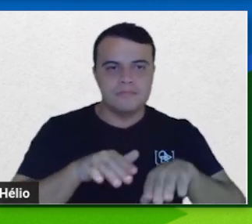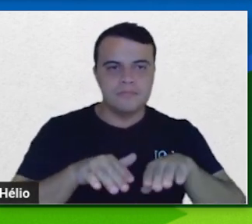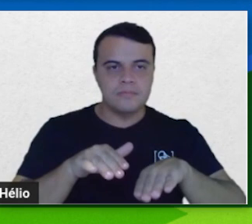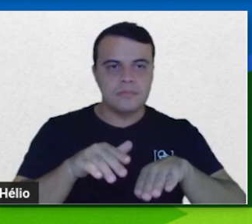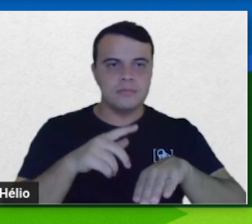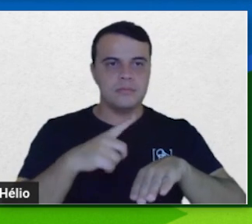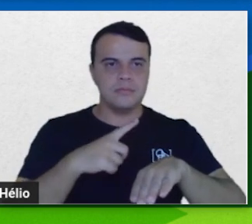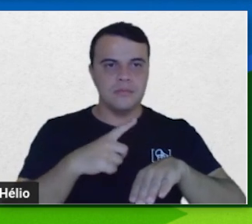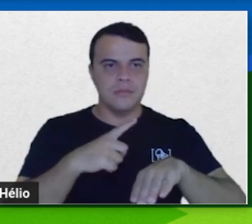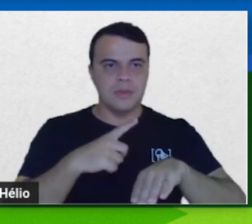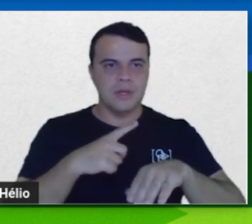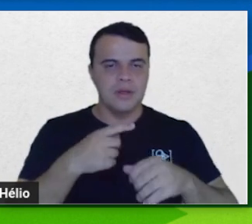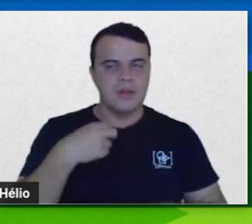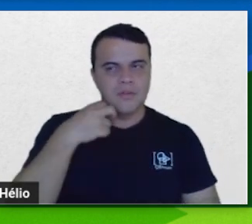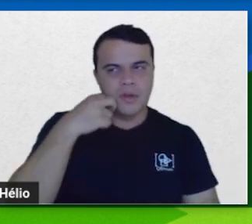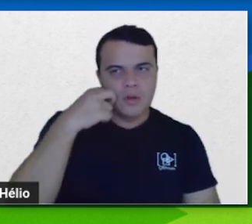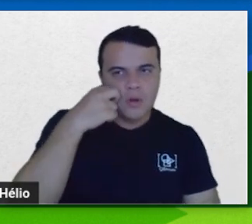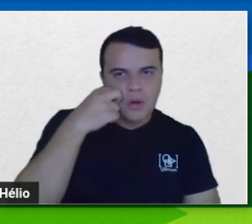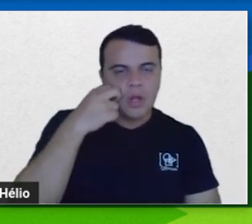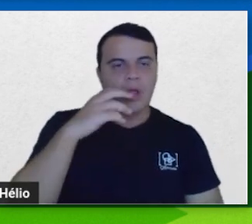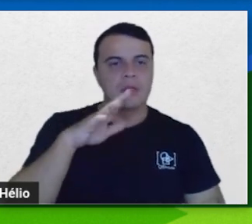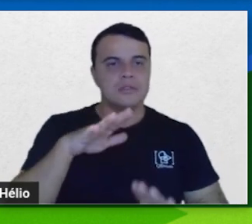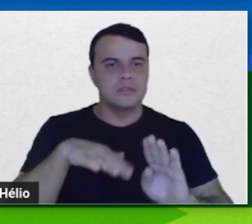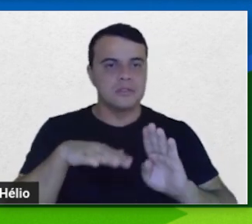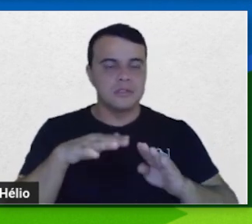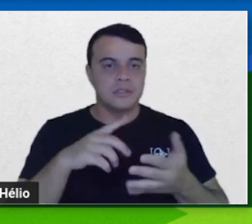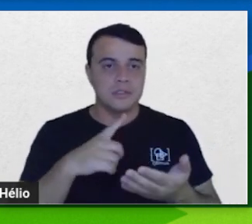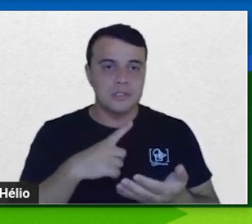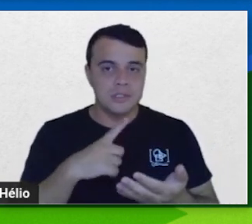às vezes fica intimidado a